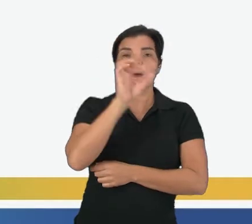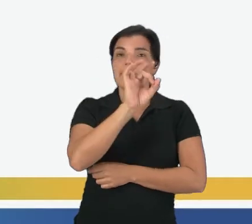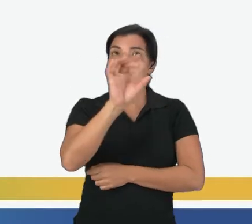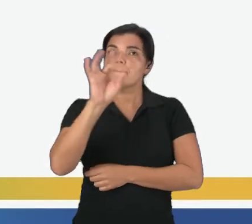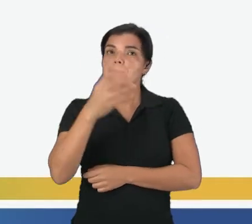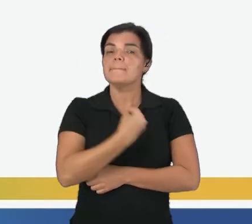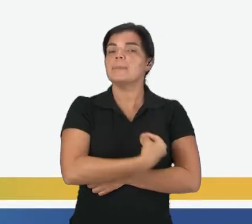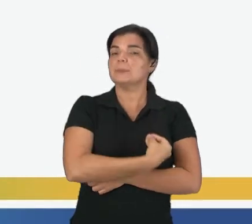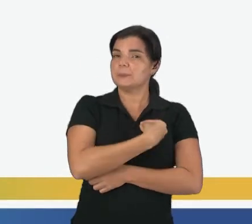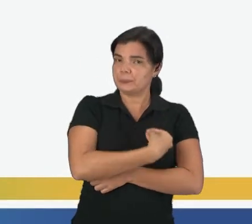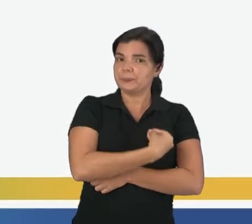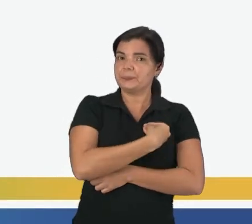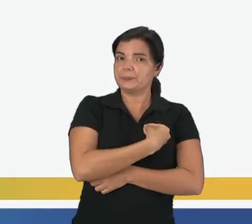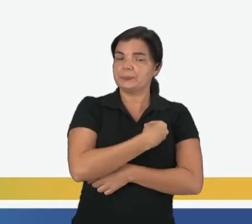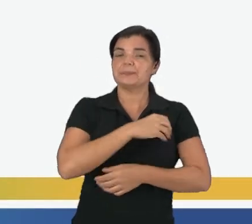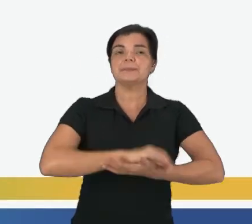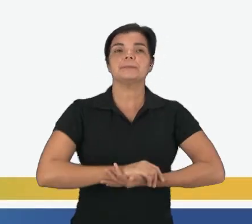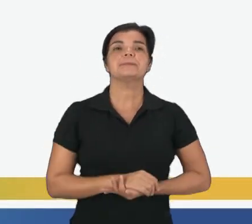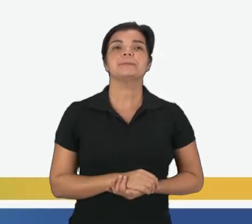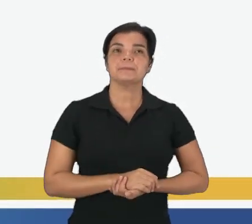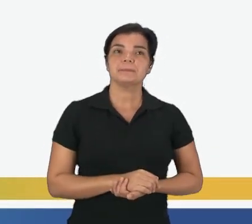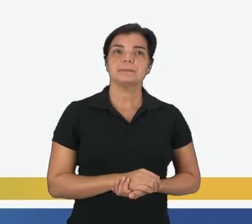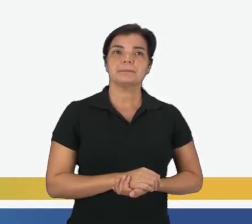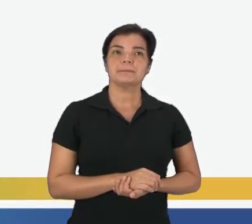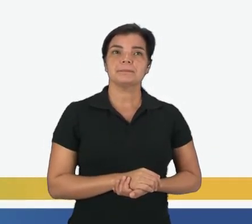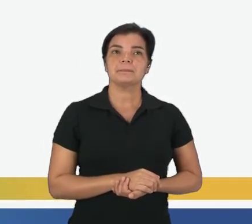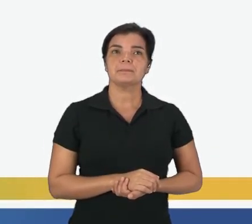para o lugar natural de cada ser vivo?